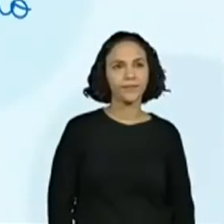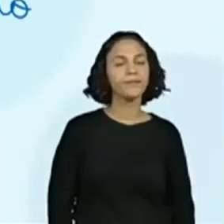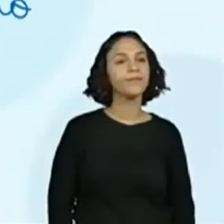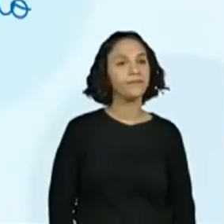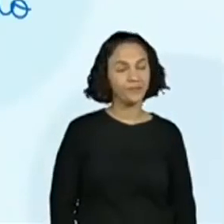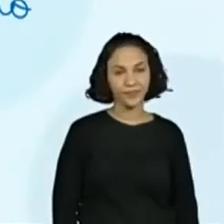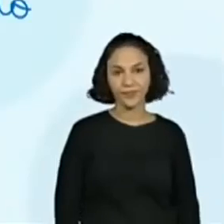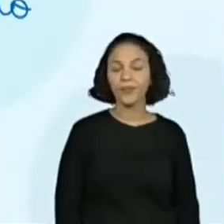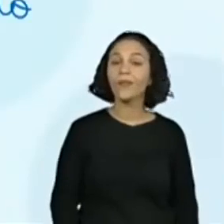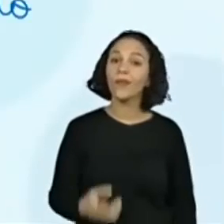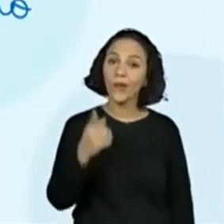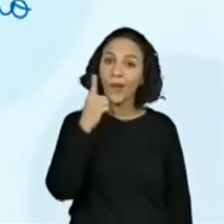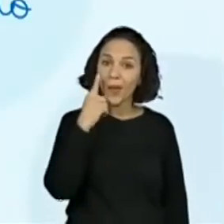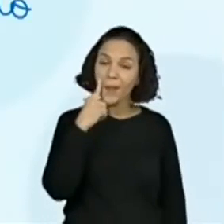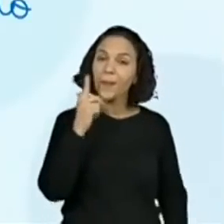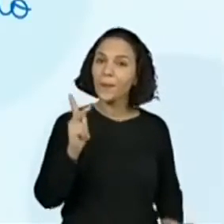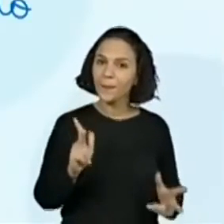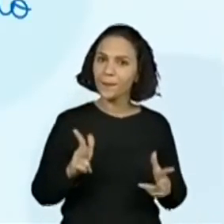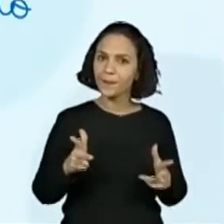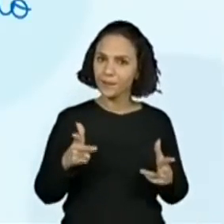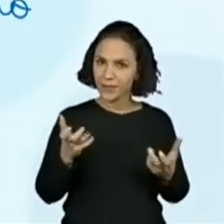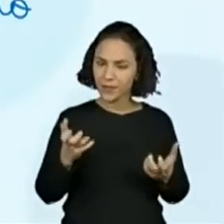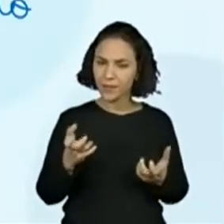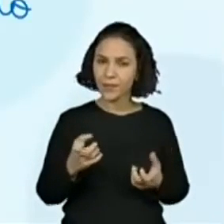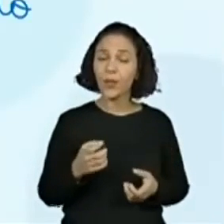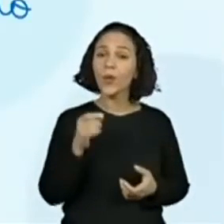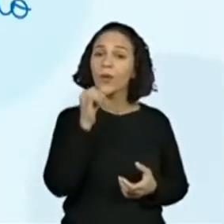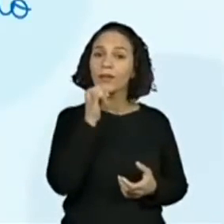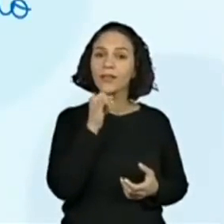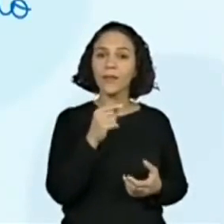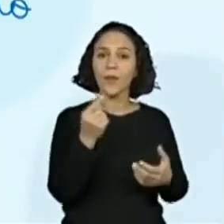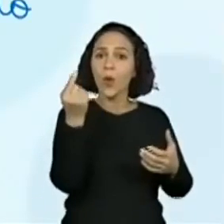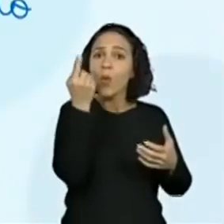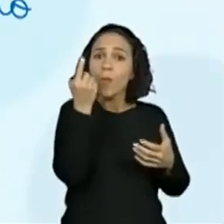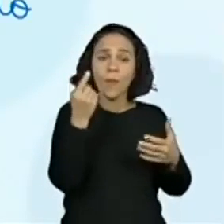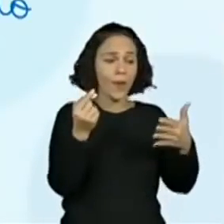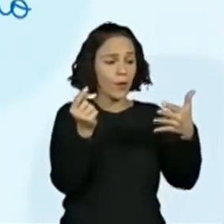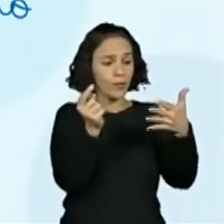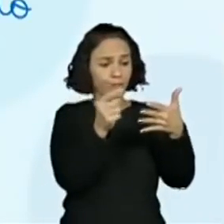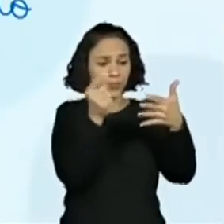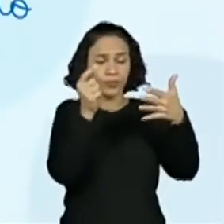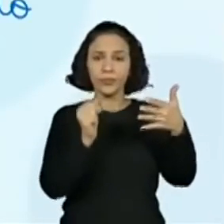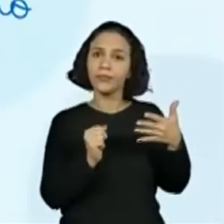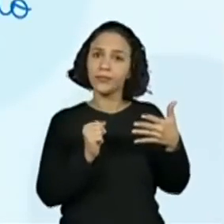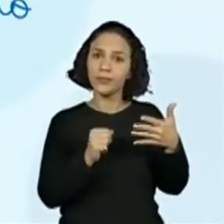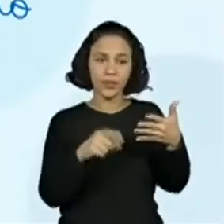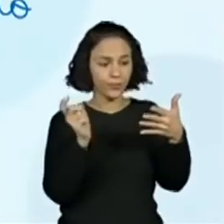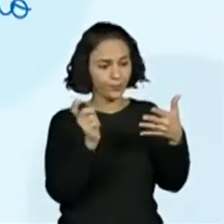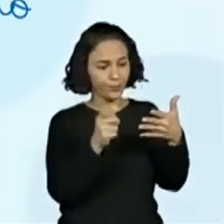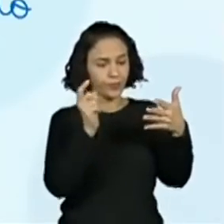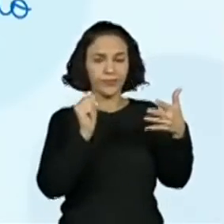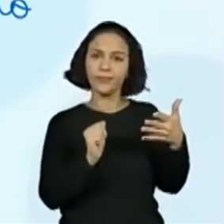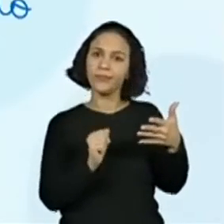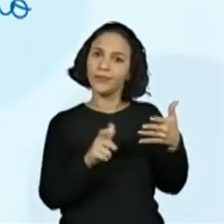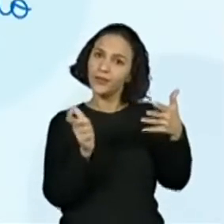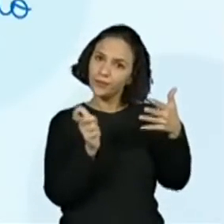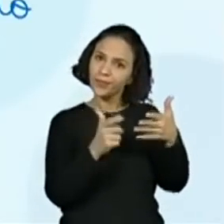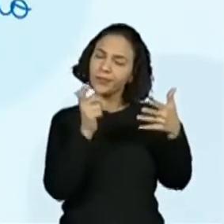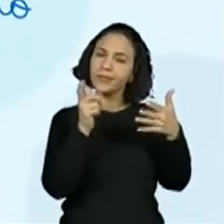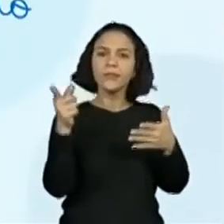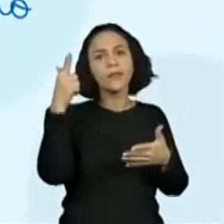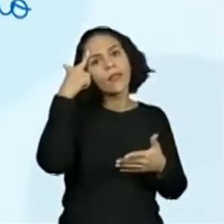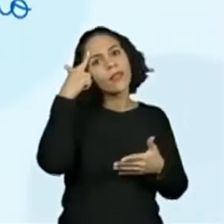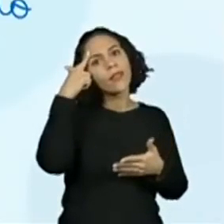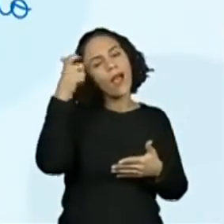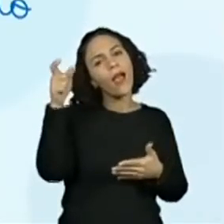observem que a partir daquele primeiro tópico, olha a ideia que a